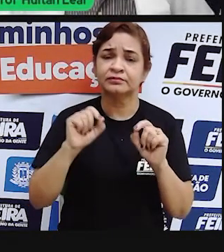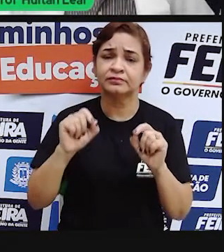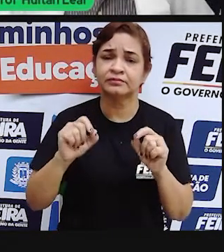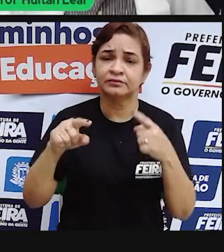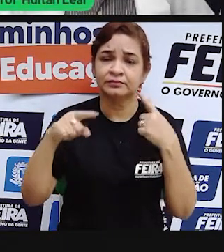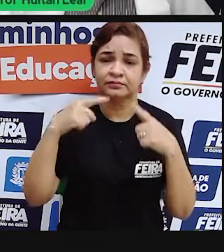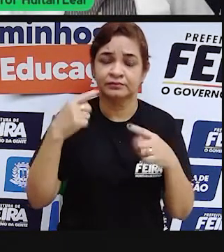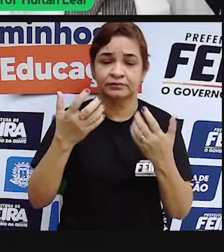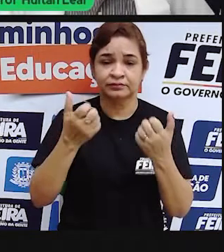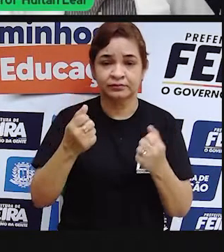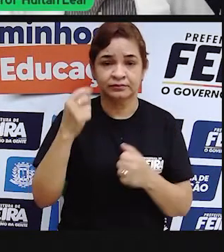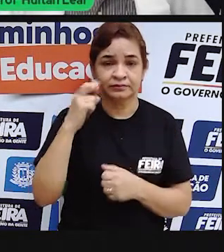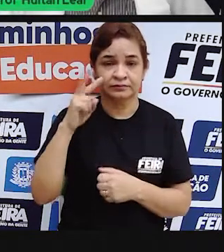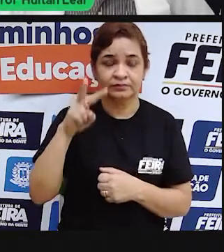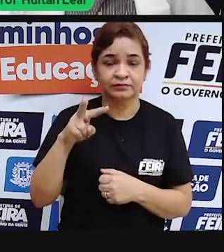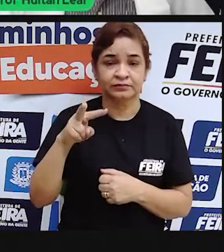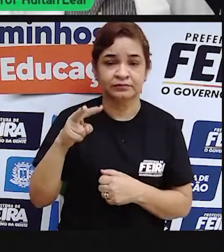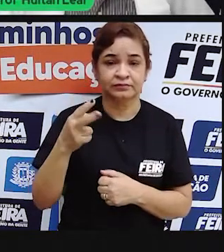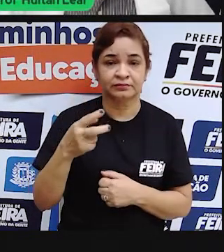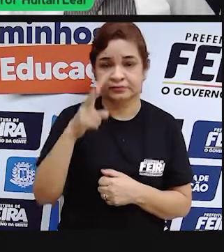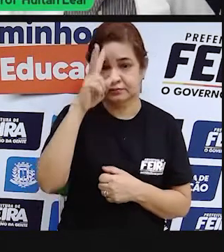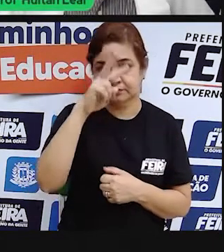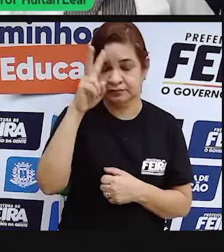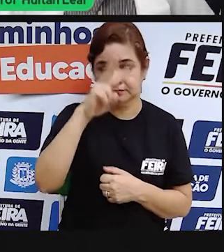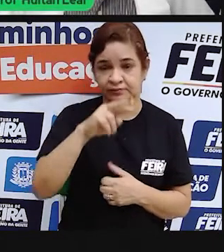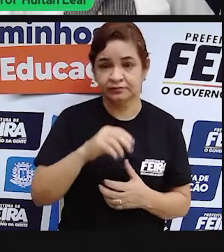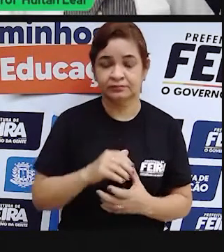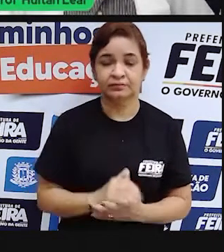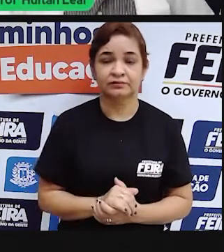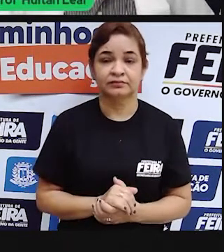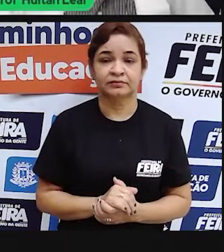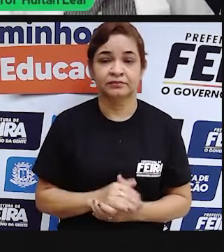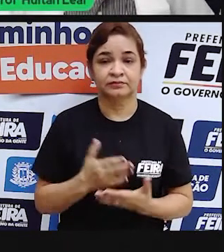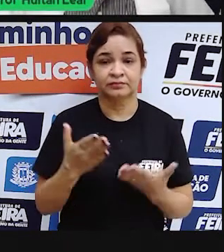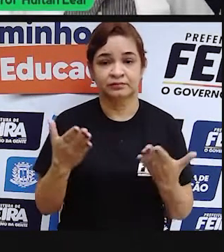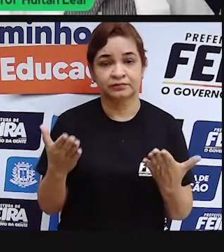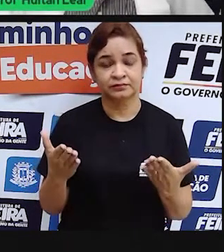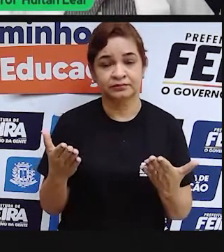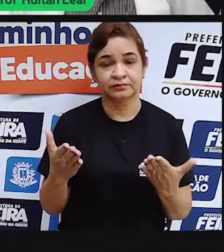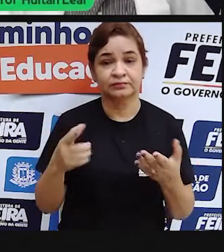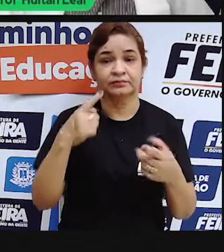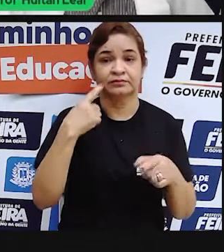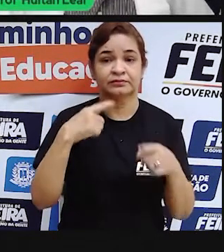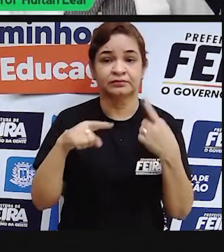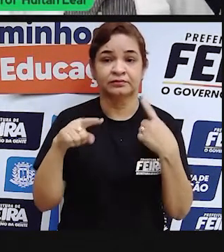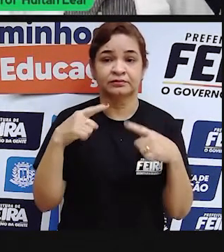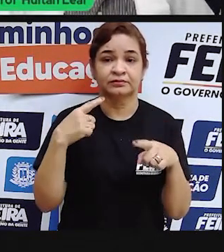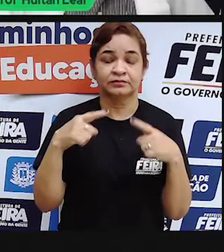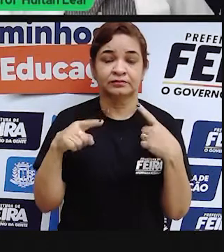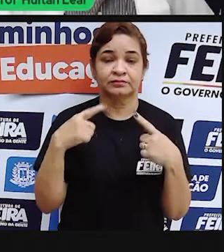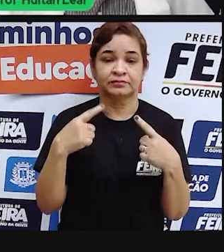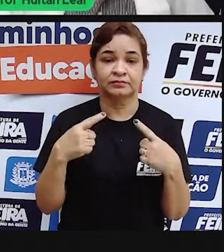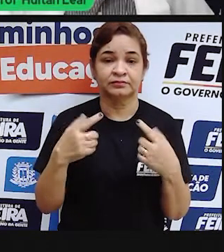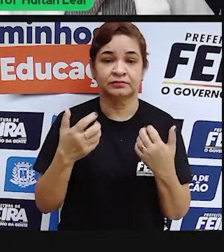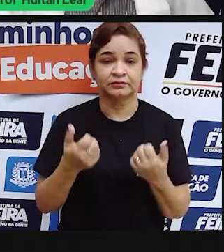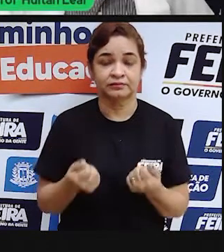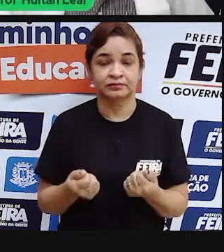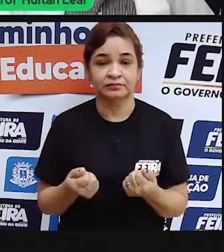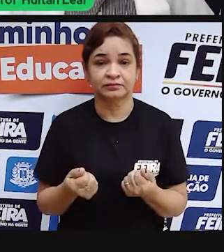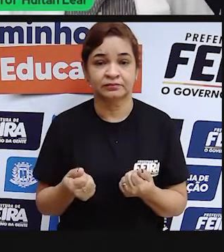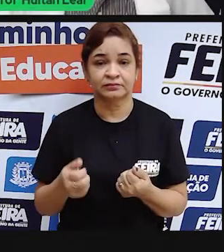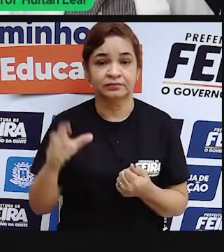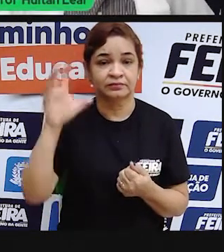canção? Vamos dar uma relembrada? Vejamos essa música que nós vamos